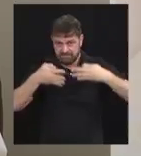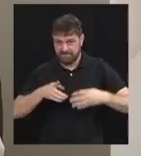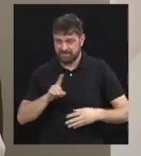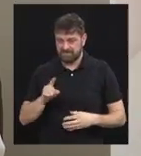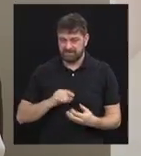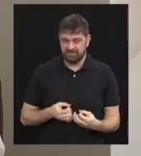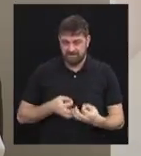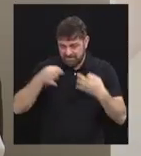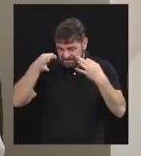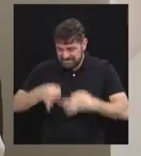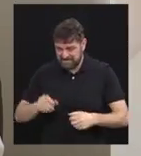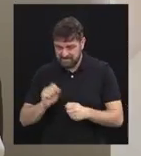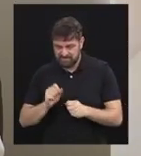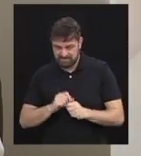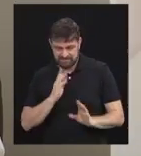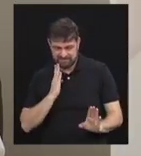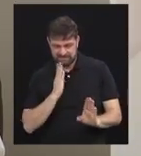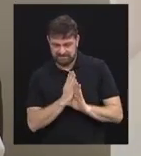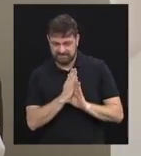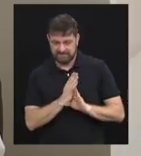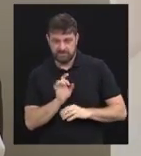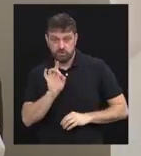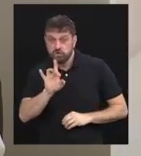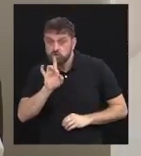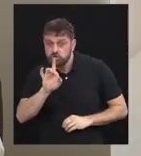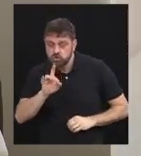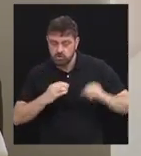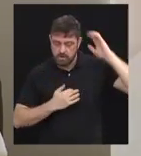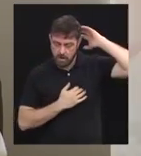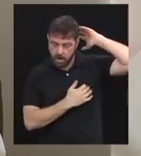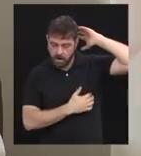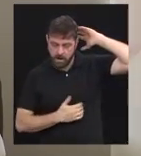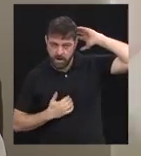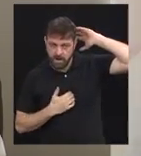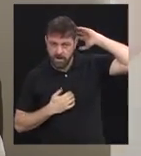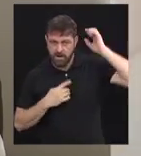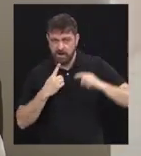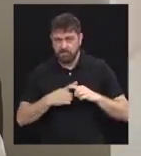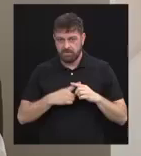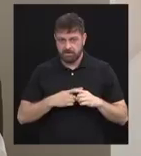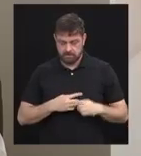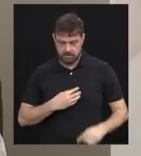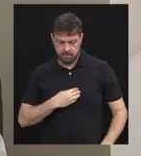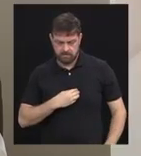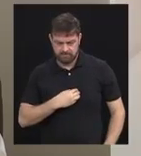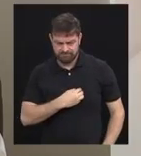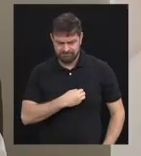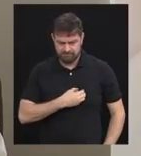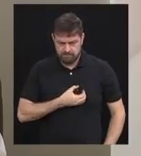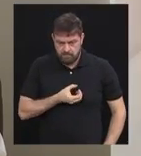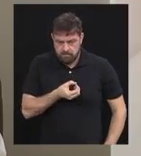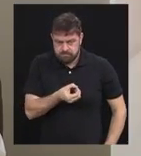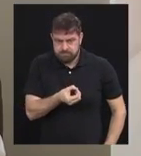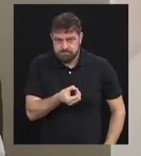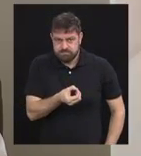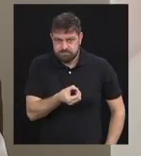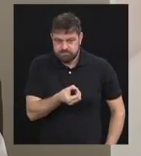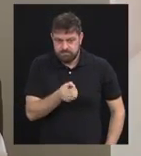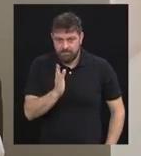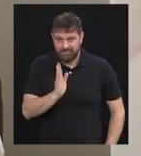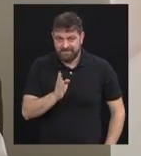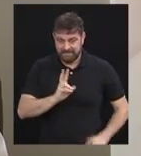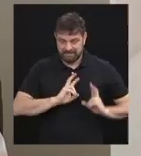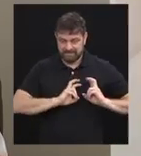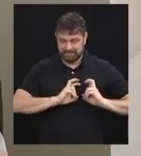ideal fazer diagnóstico com autoexame, porque o tamanho do tumor já